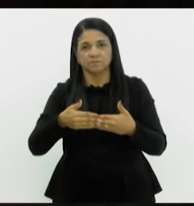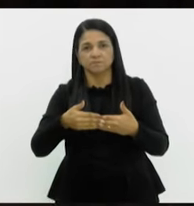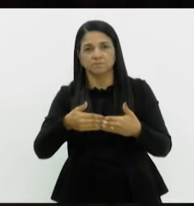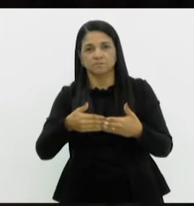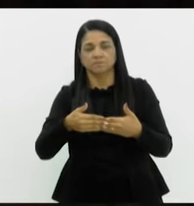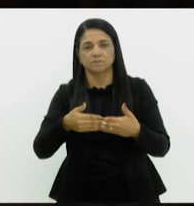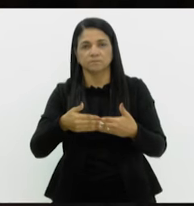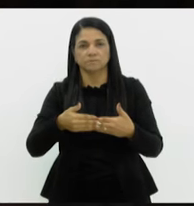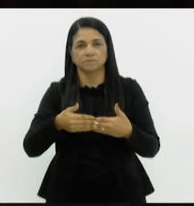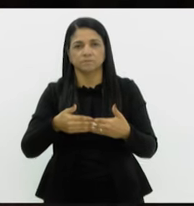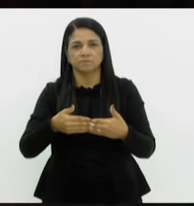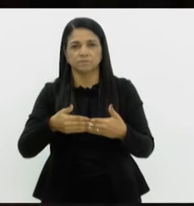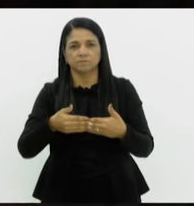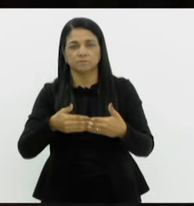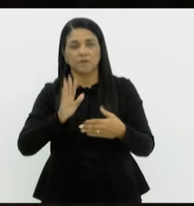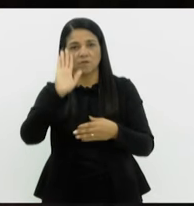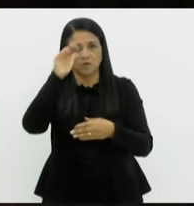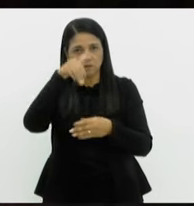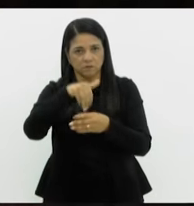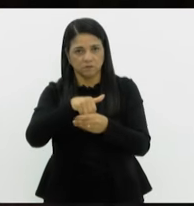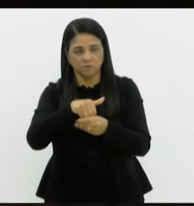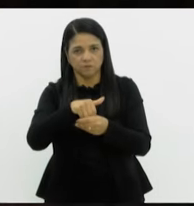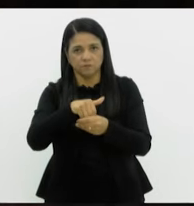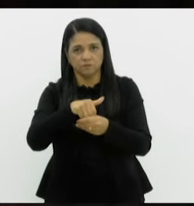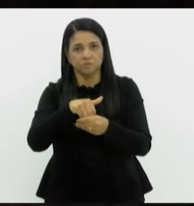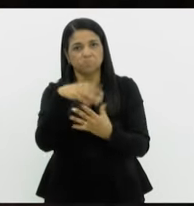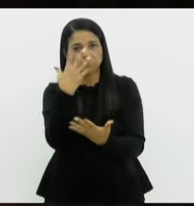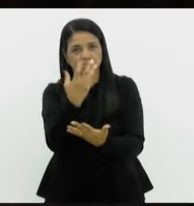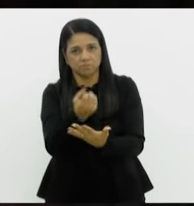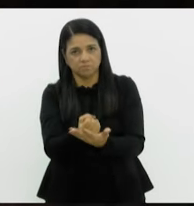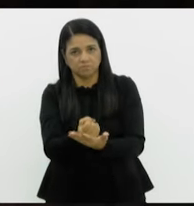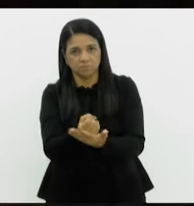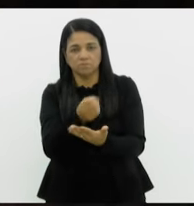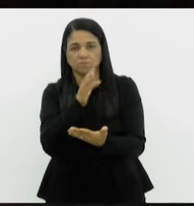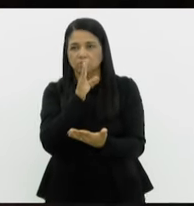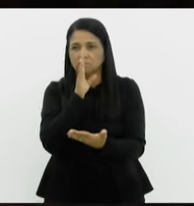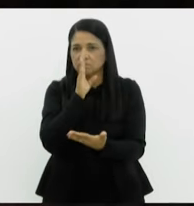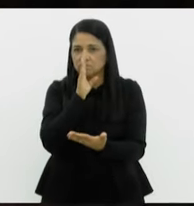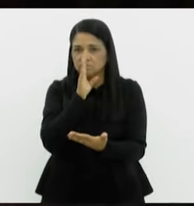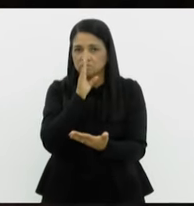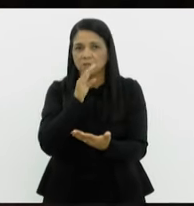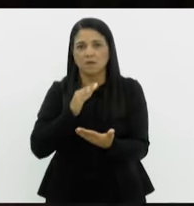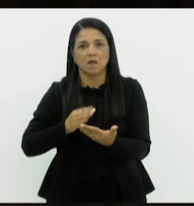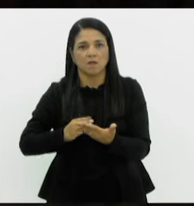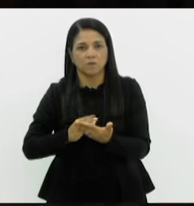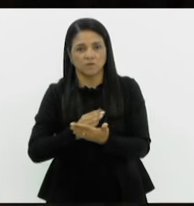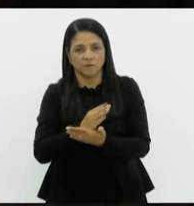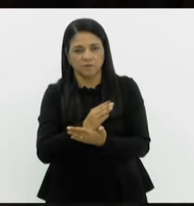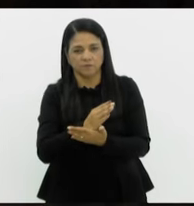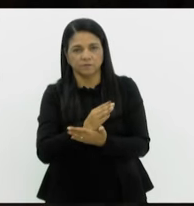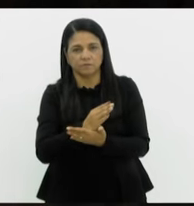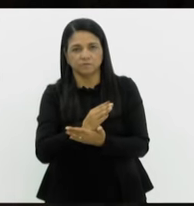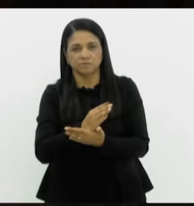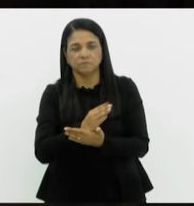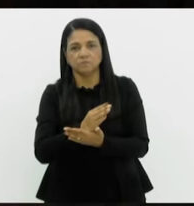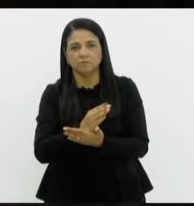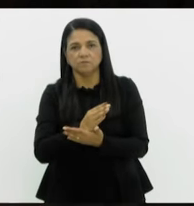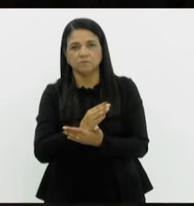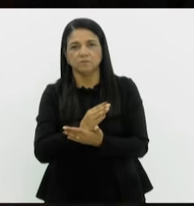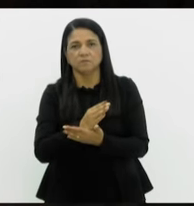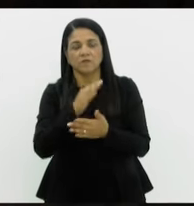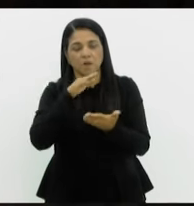a discussão. Em votação, senhores que aprovam, permaneçam como estão, aprovado.